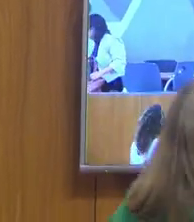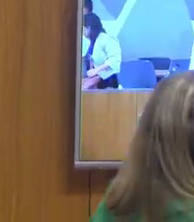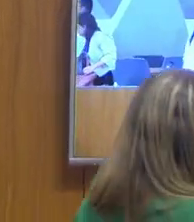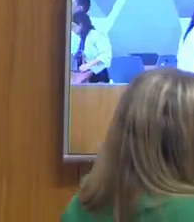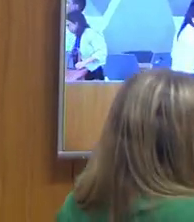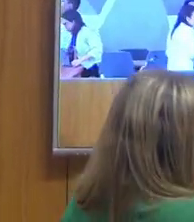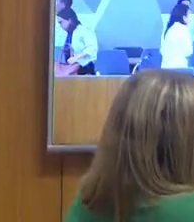t